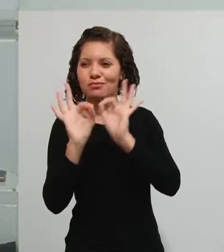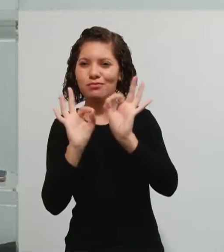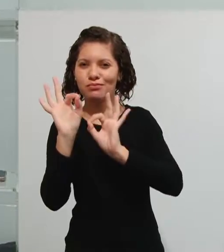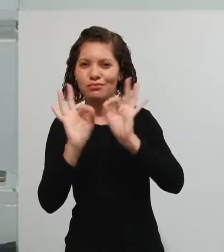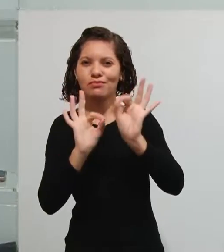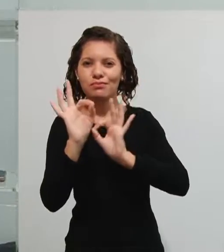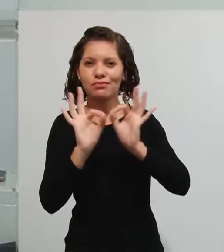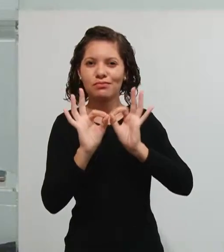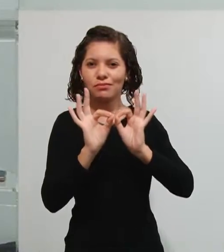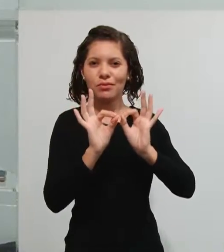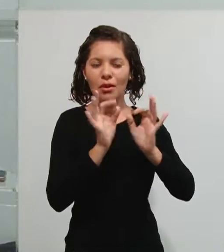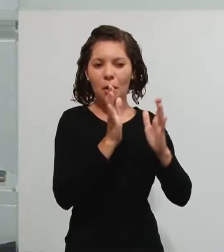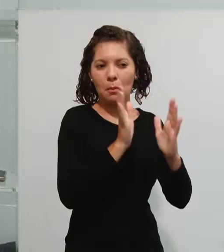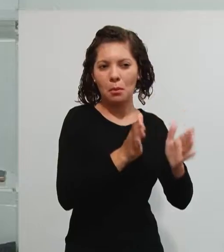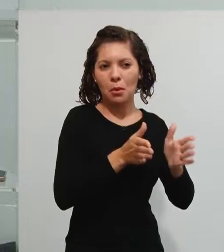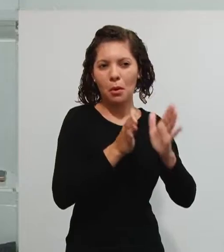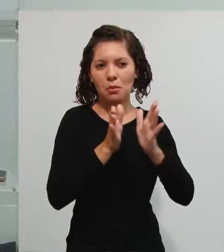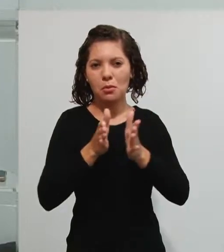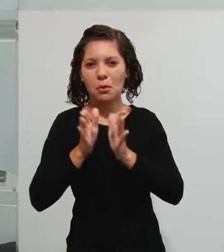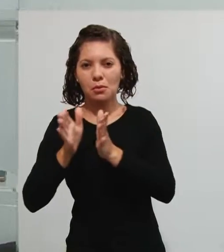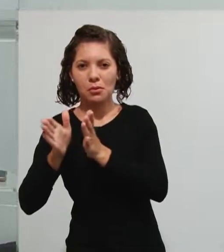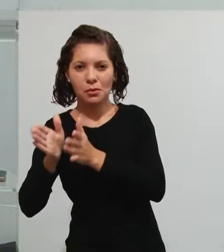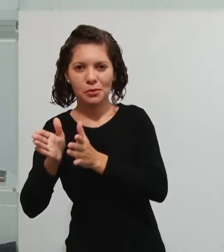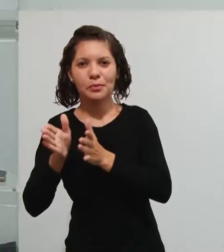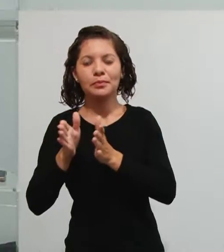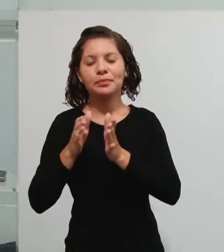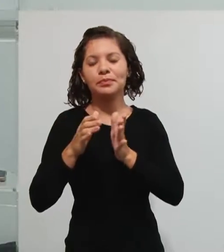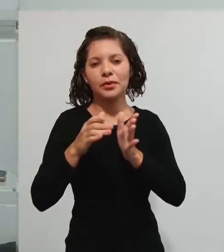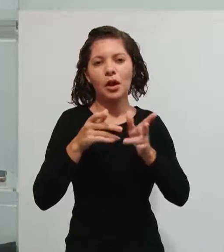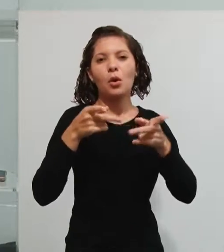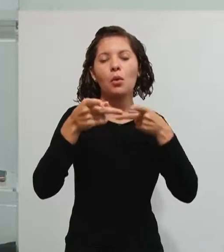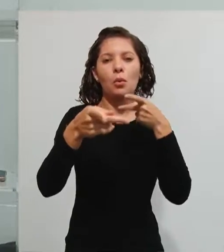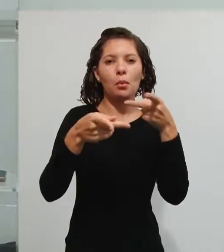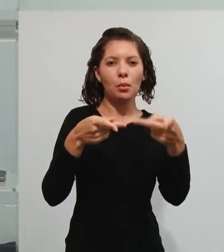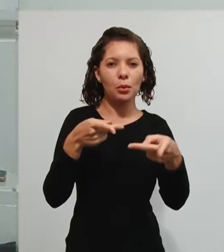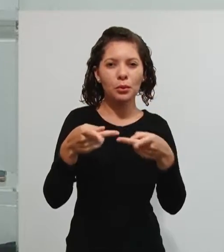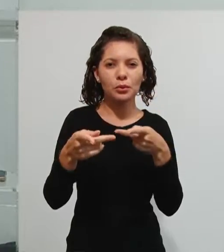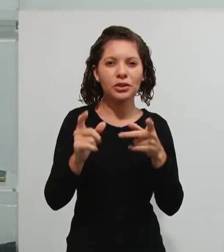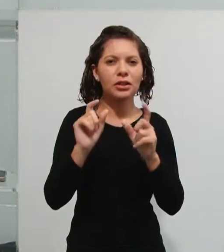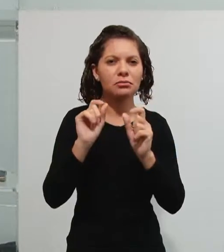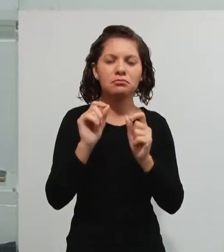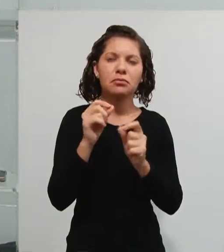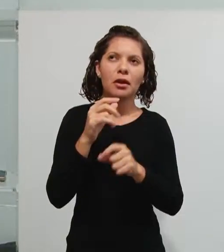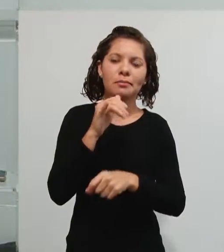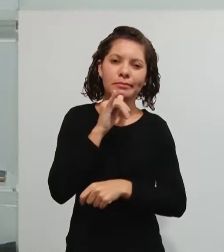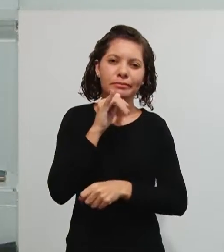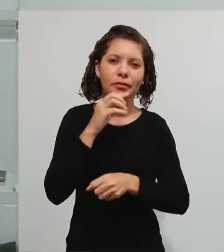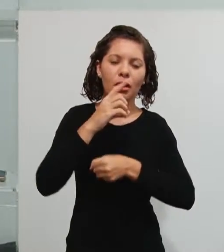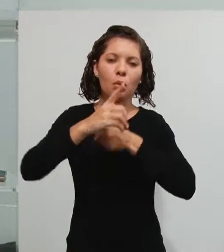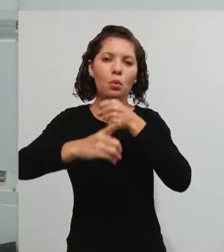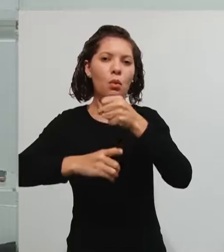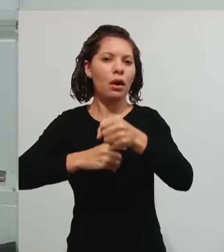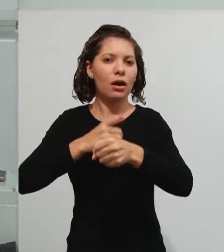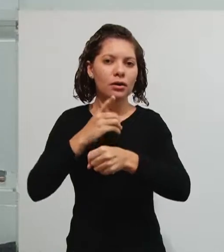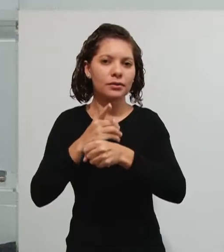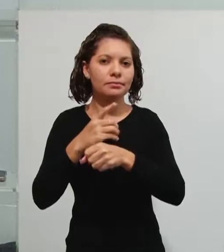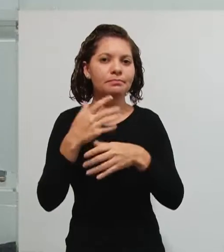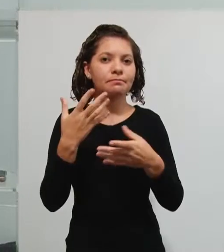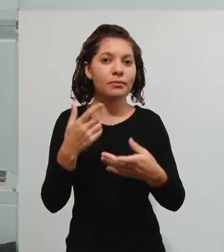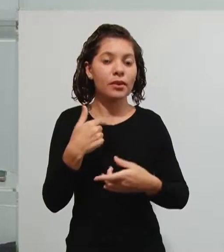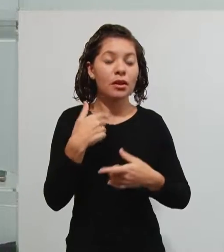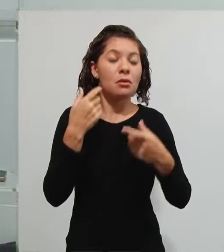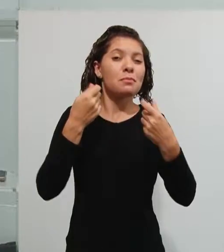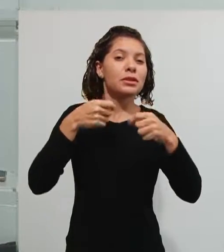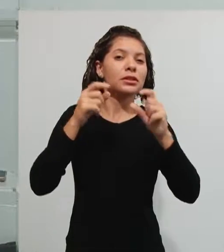da execução do projeto. Aqui nesse nosso exemplo, esse nosso projeto tem 1 ano da sua execução, logo eu